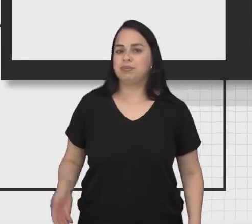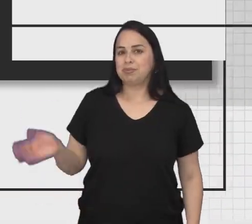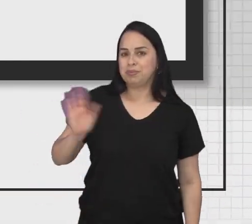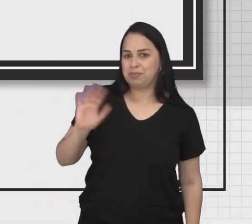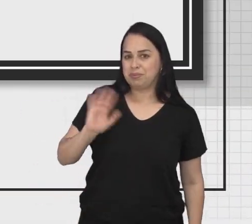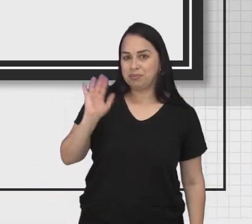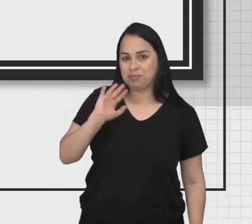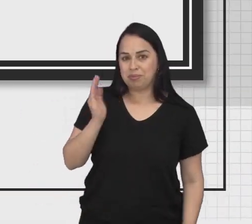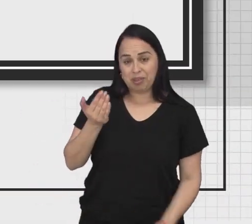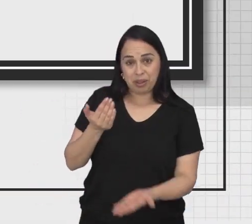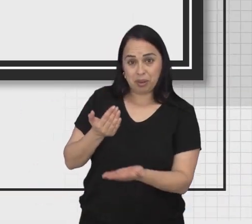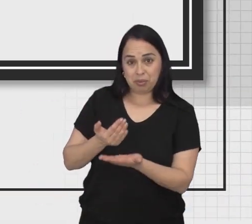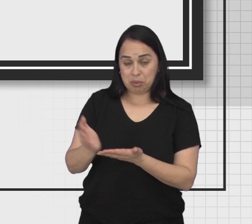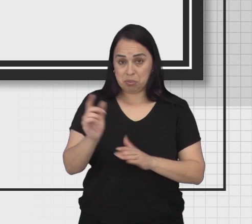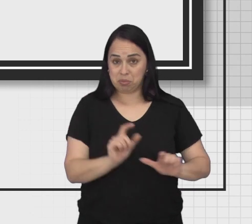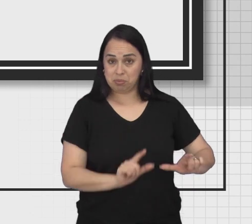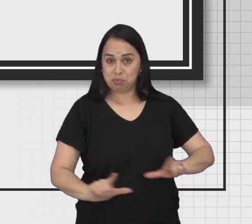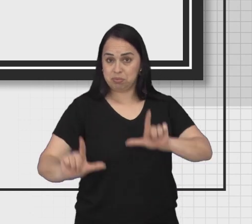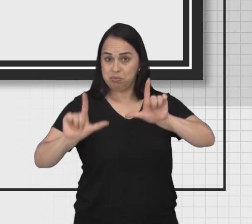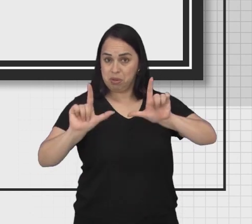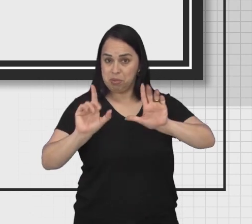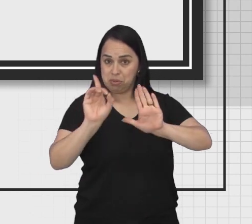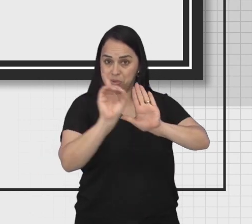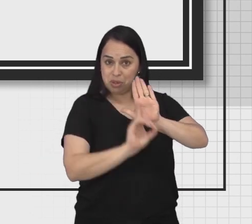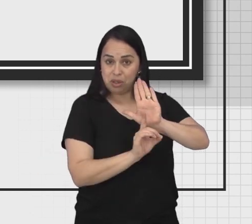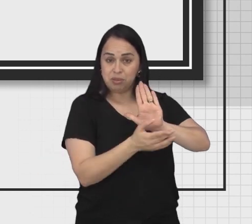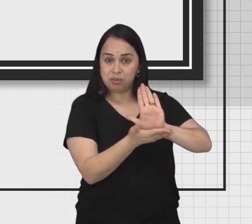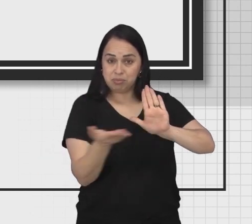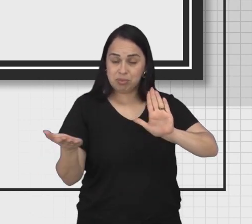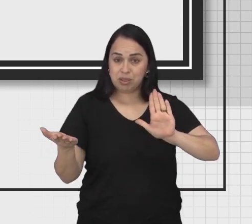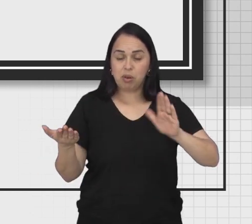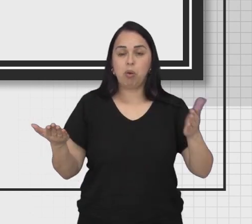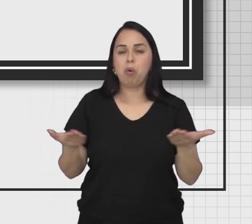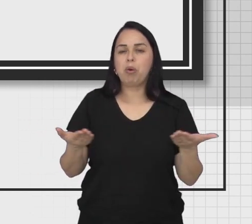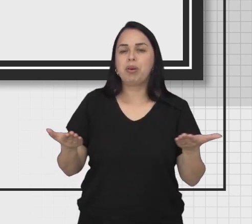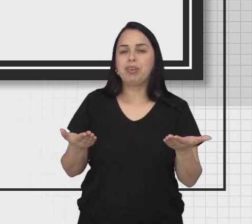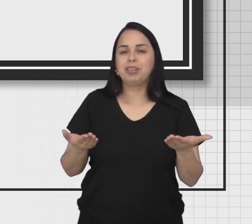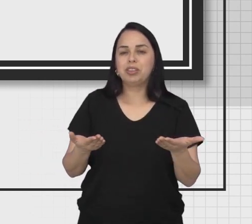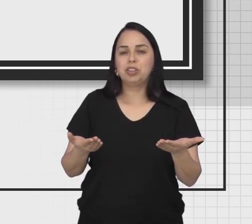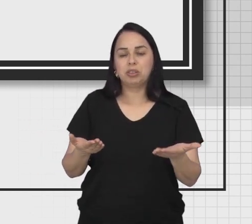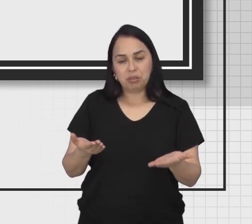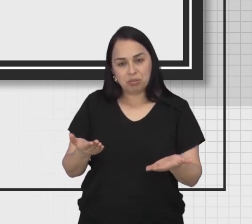Oi, está começando mais um Seu Direito. Hoje vamos falar de uma palavra